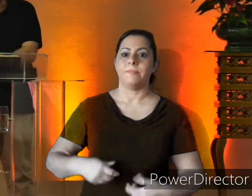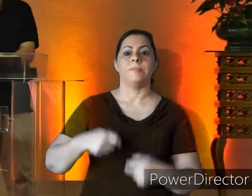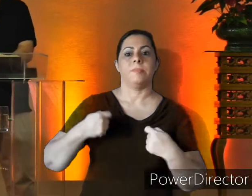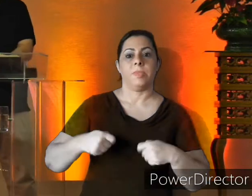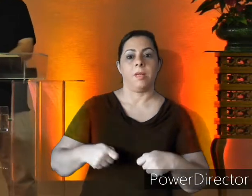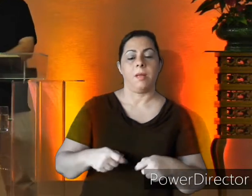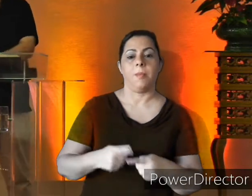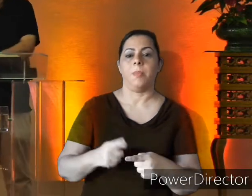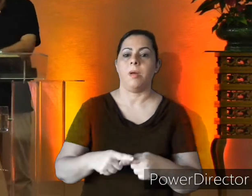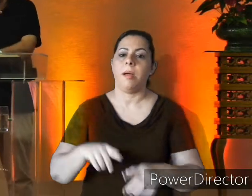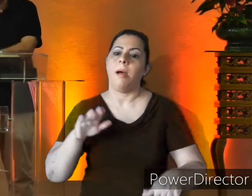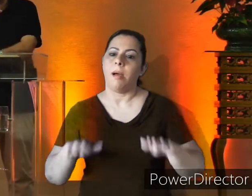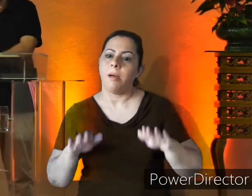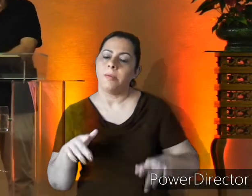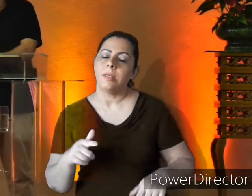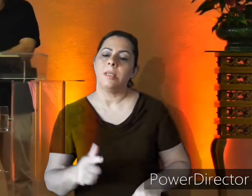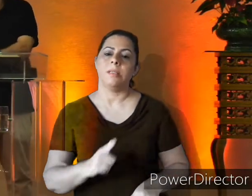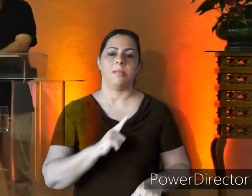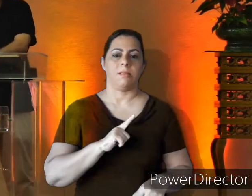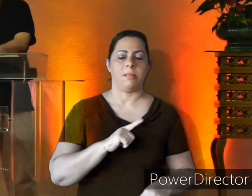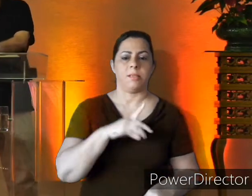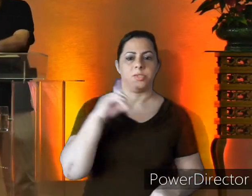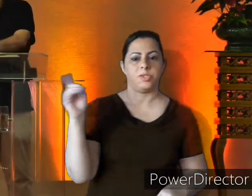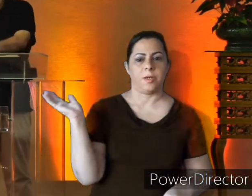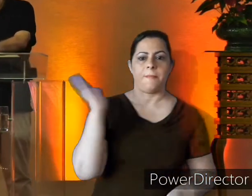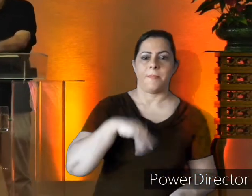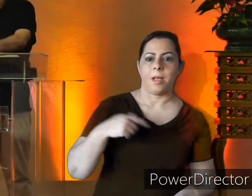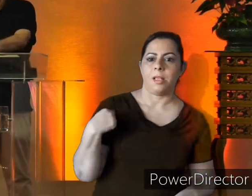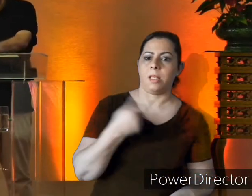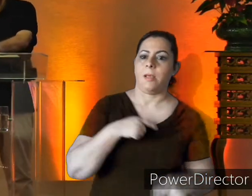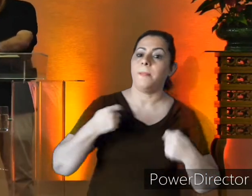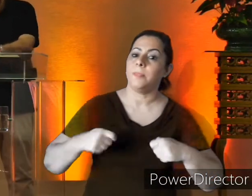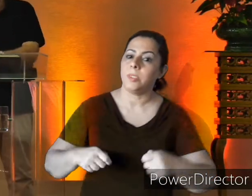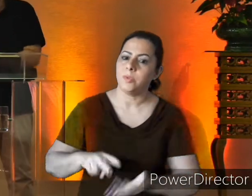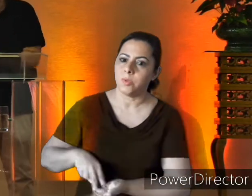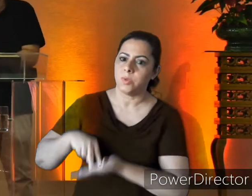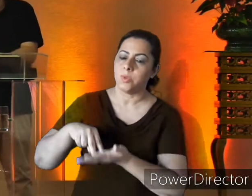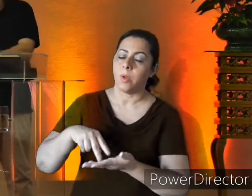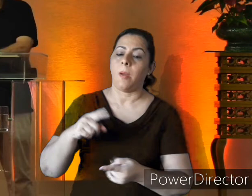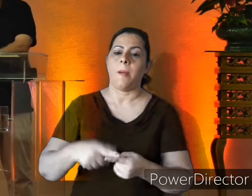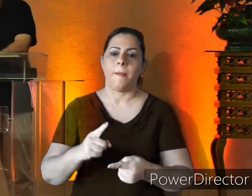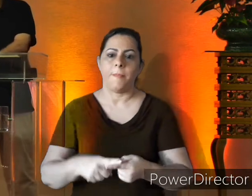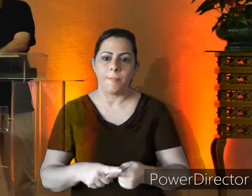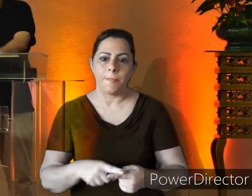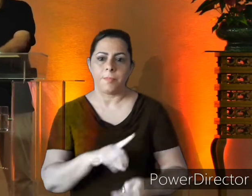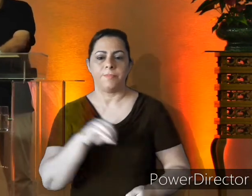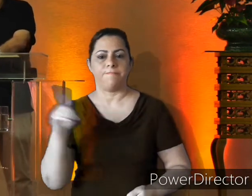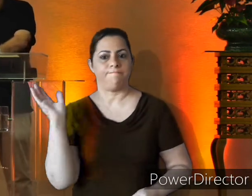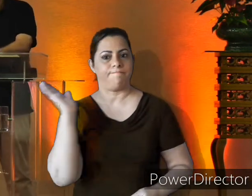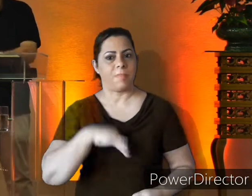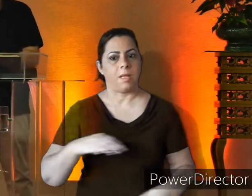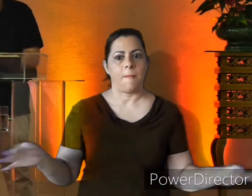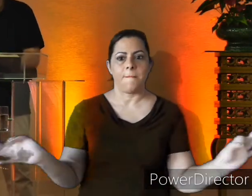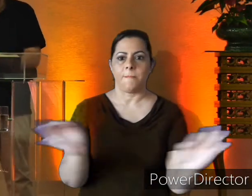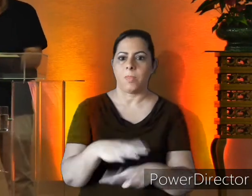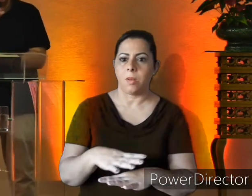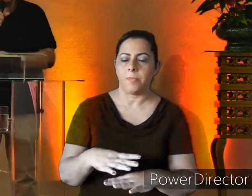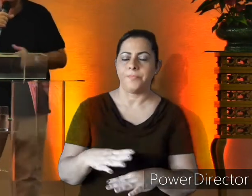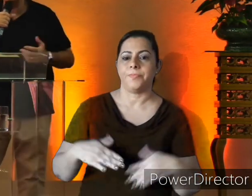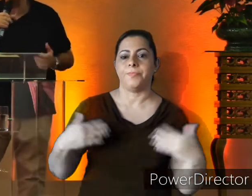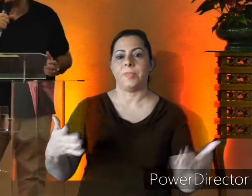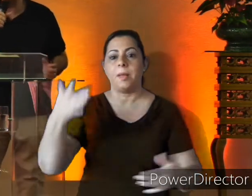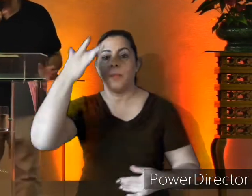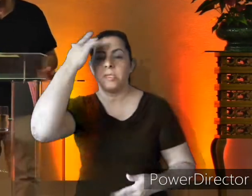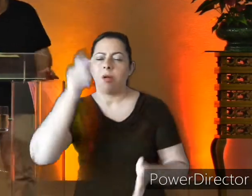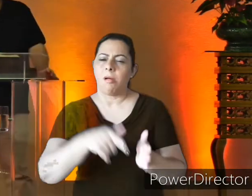vai passar, e aqueles que estiverem revestidos da armadura, aqueles que estiverem cheios do Espírito Santo, aqueles que estiverem